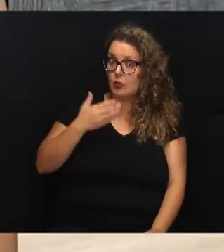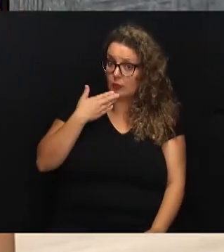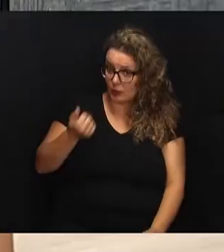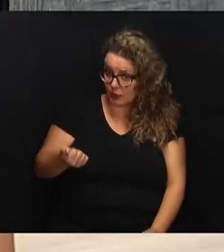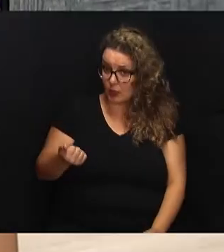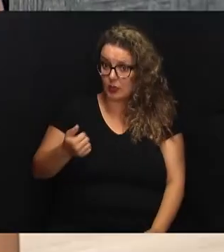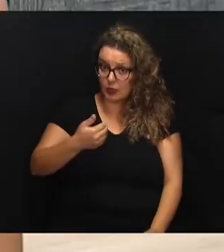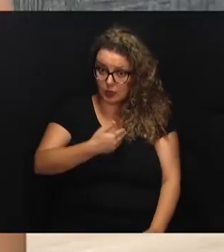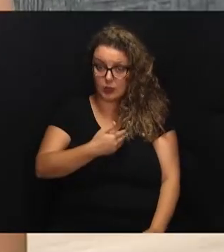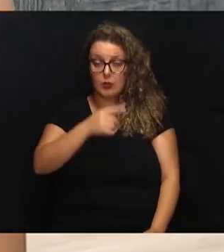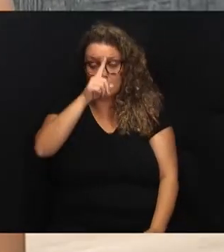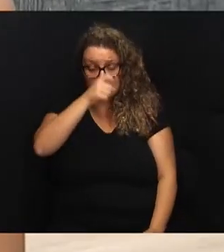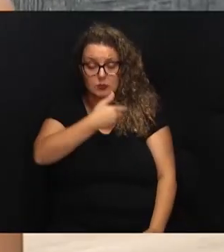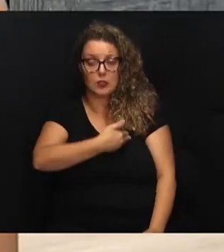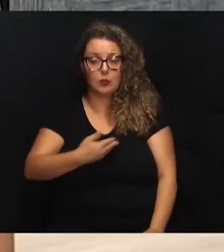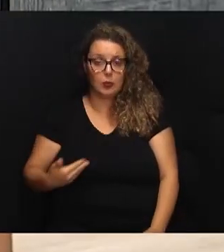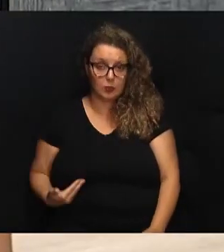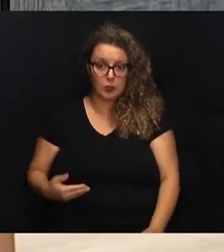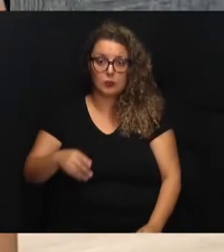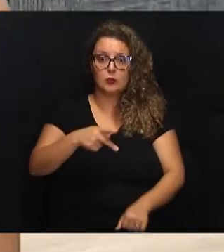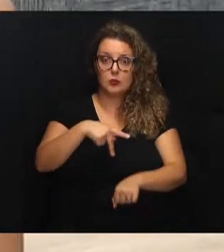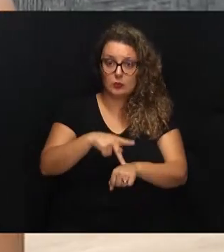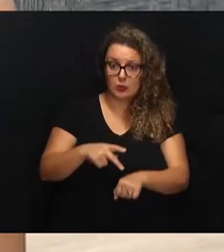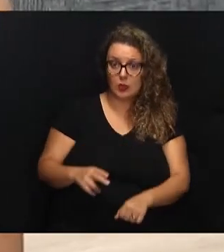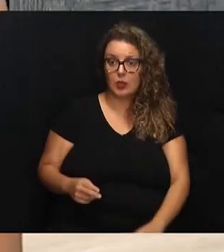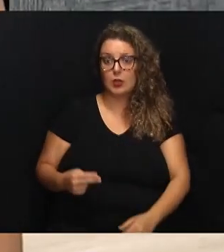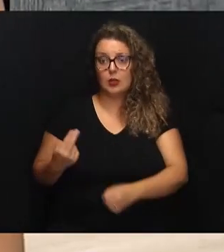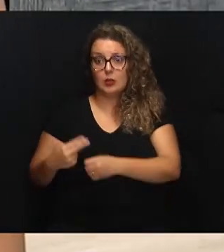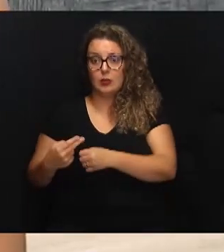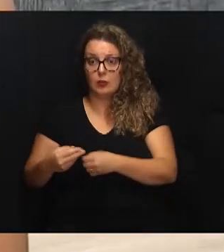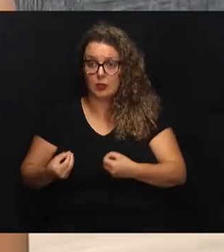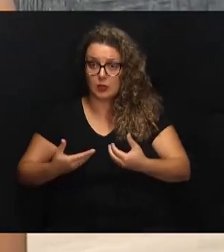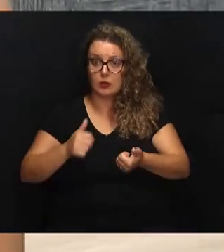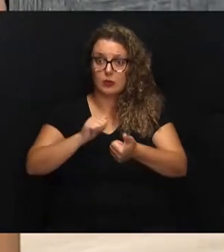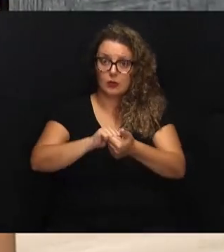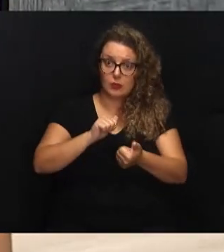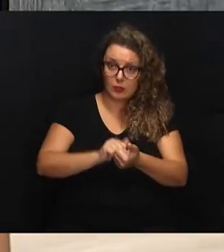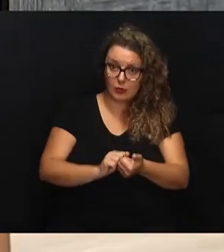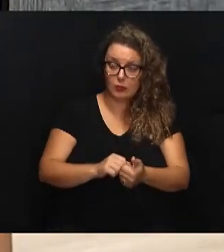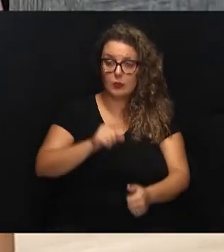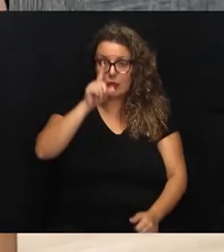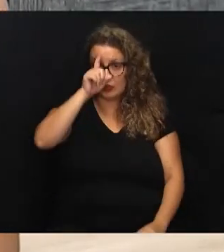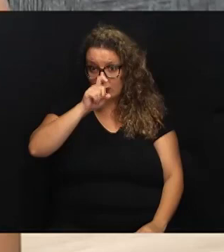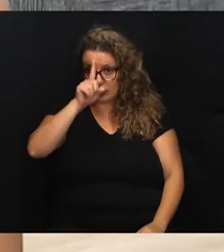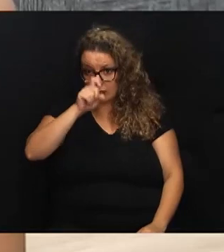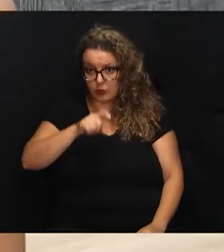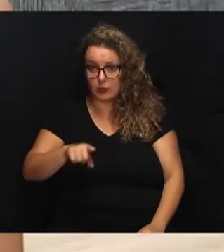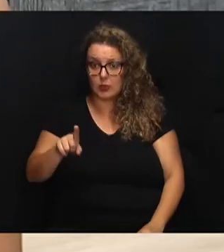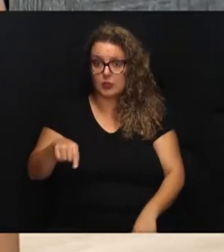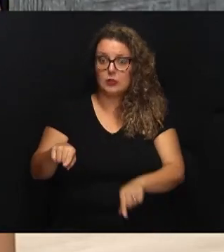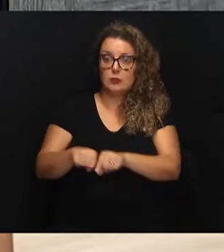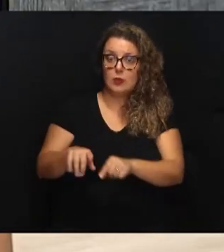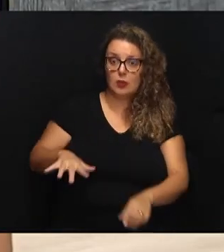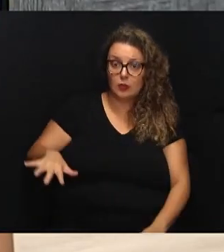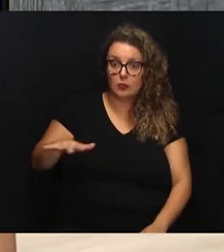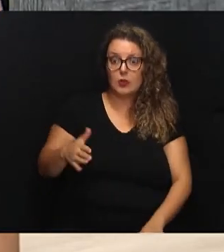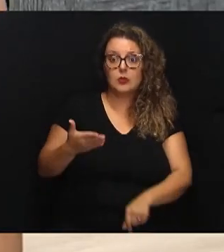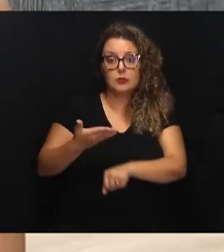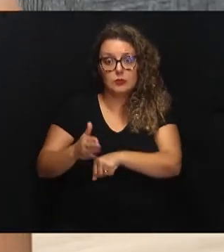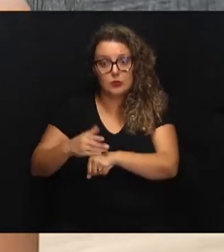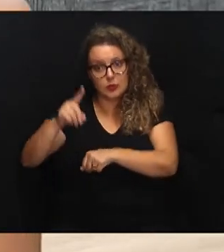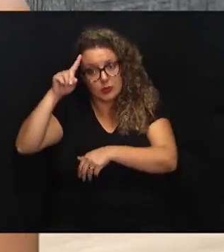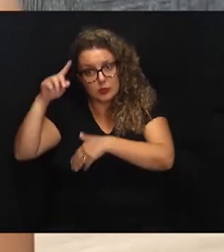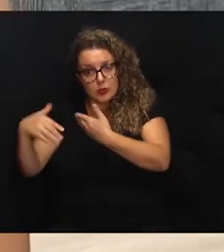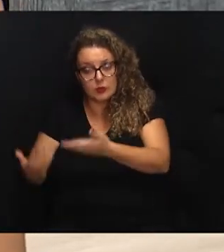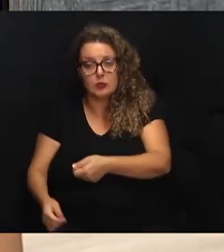hospital público do país. A universidade garante qualificação para o hospital, também é um campo importante de práticas para os